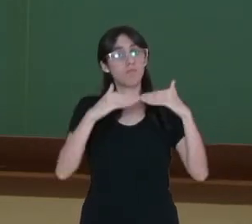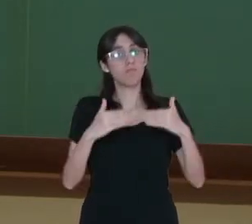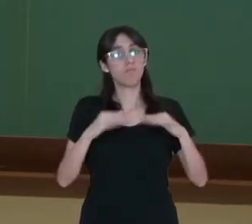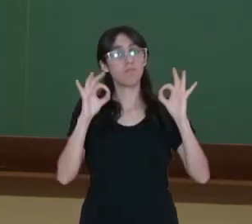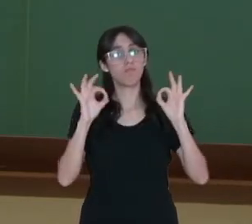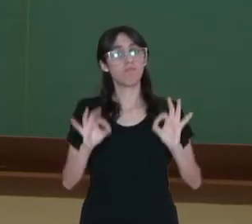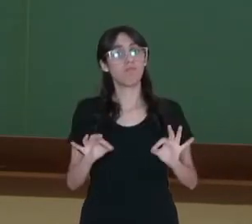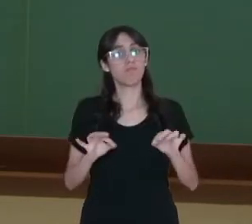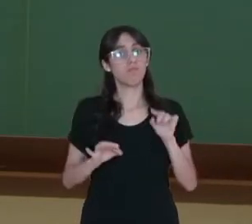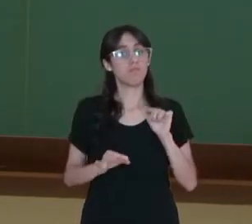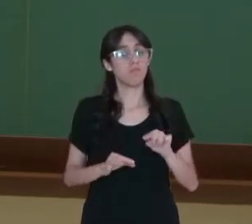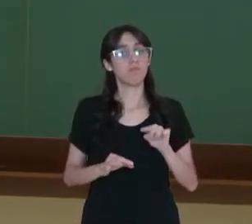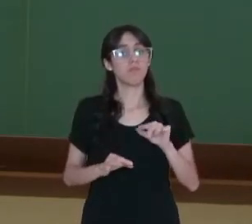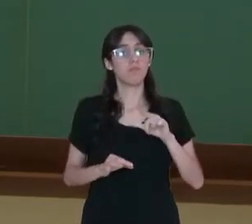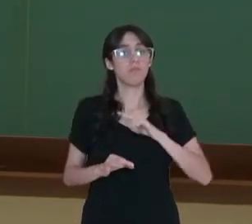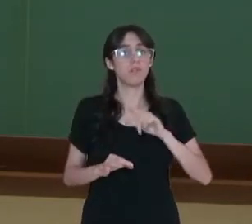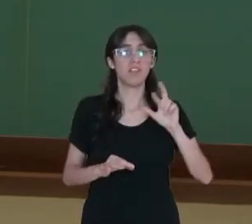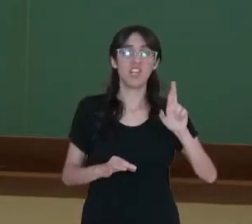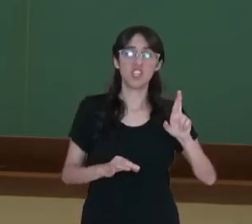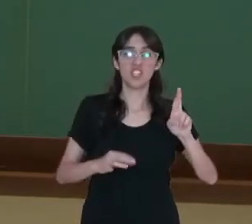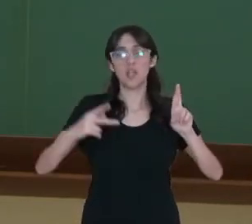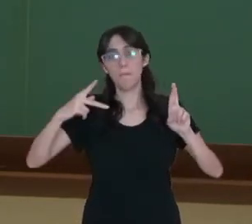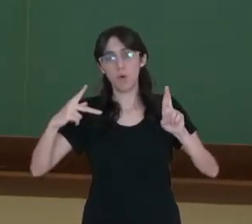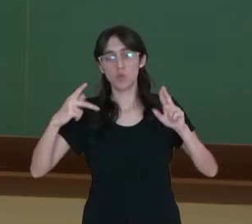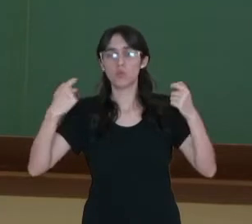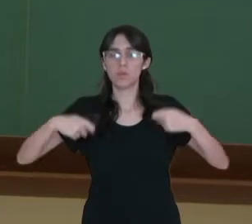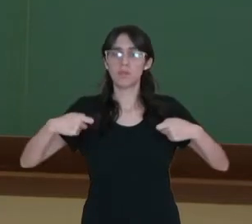a proporção ali de reagentes e produtos.